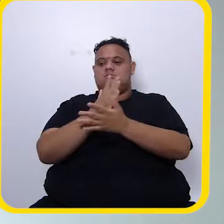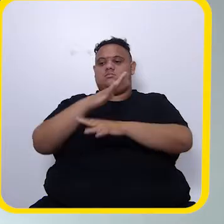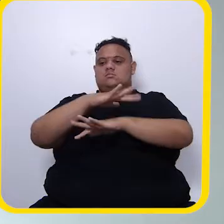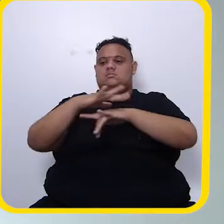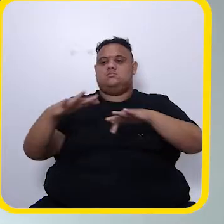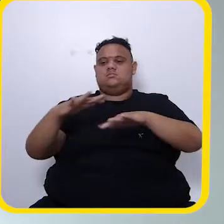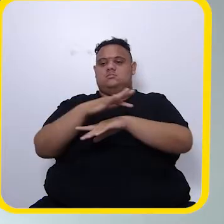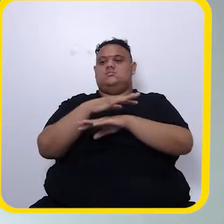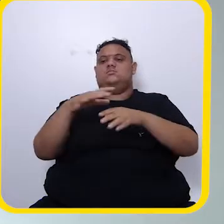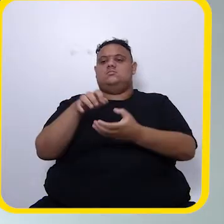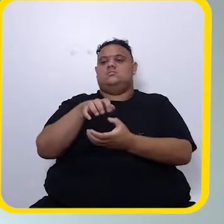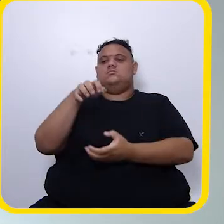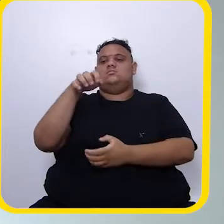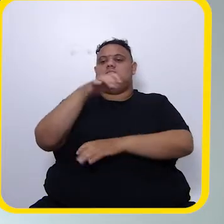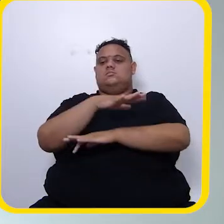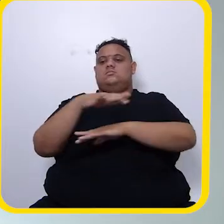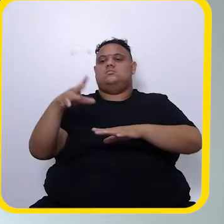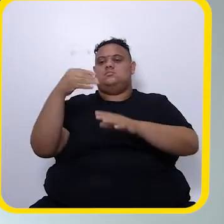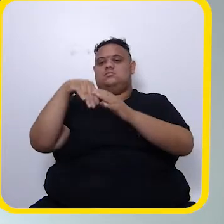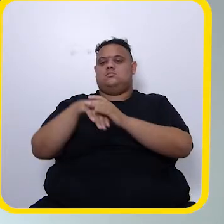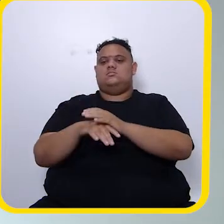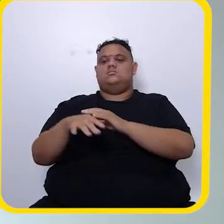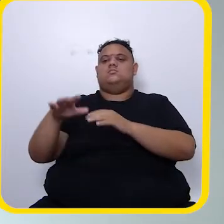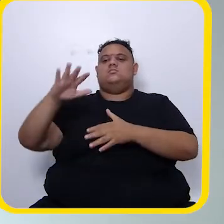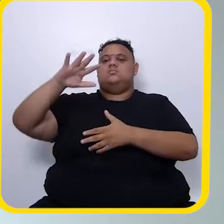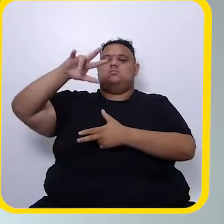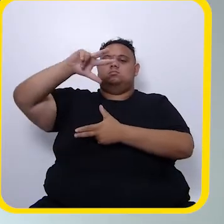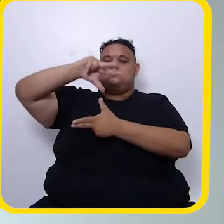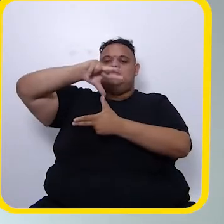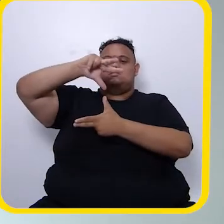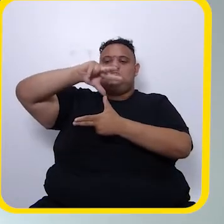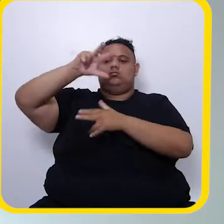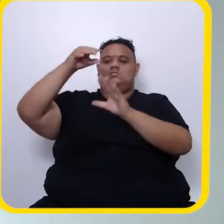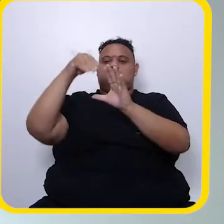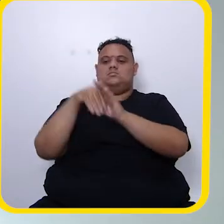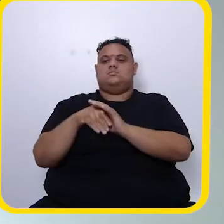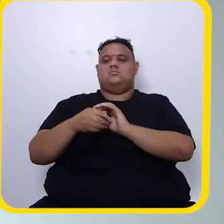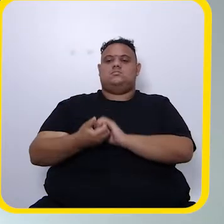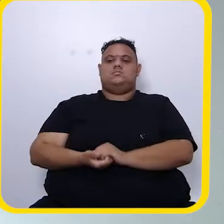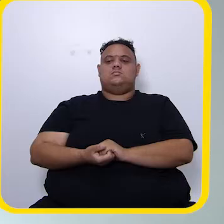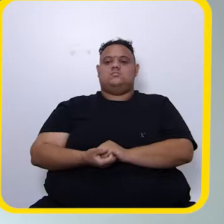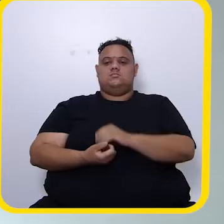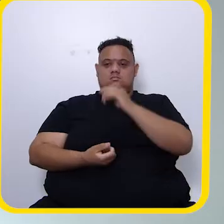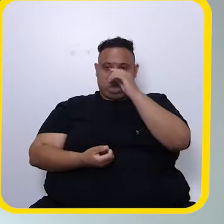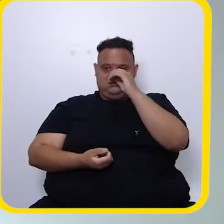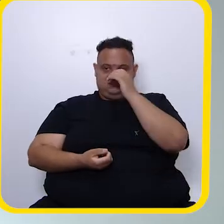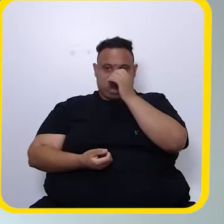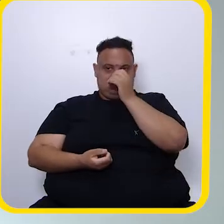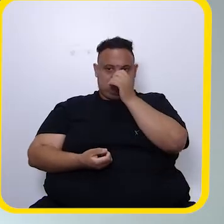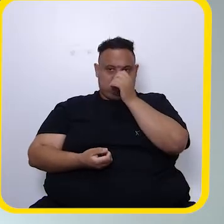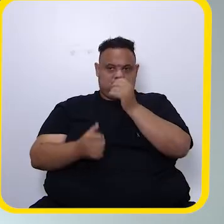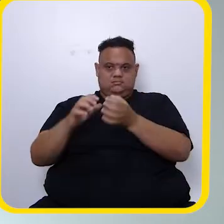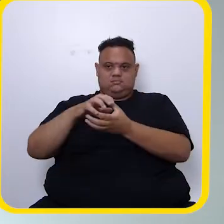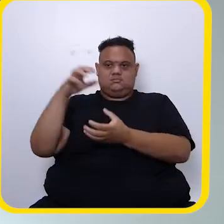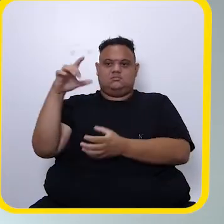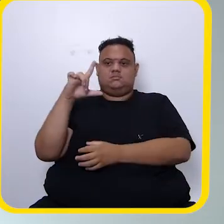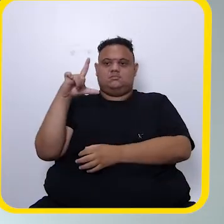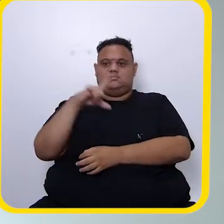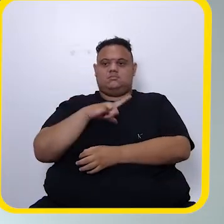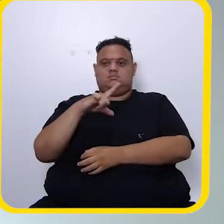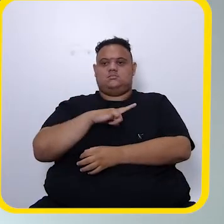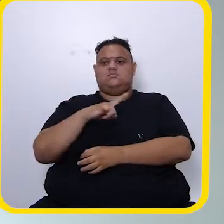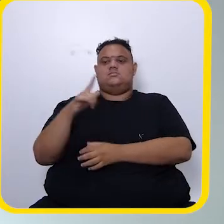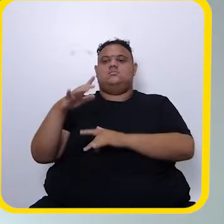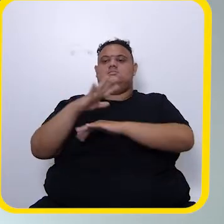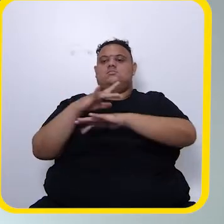né, as grandes cidades dentro dessa América Central, né, dessas grandes Antilhas. Nós temos